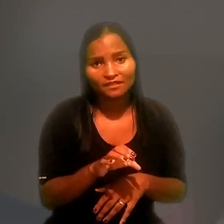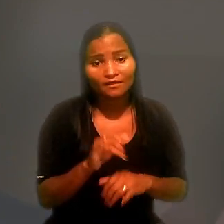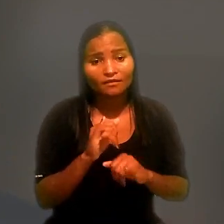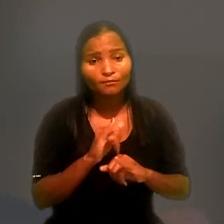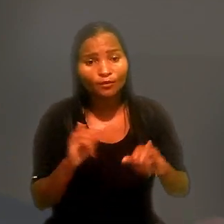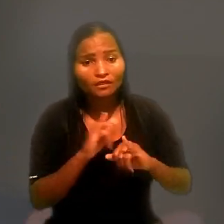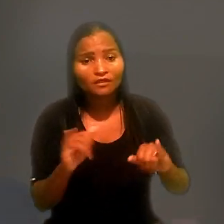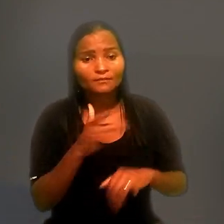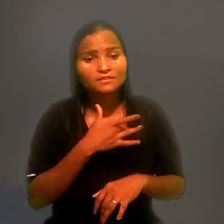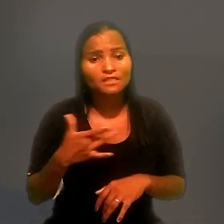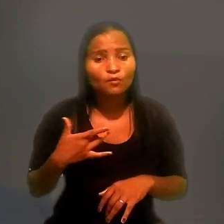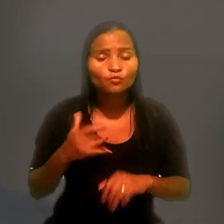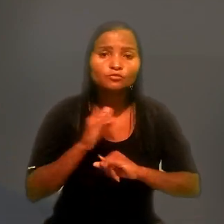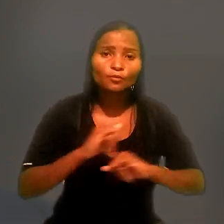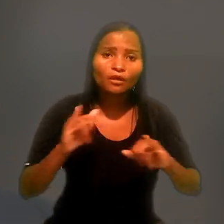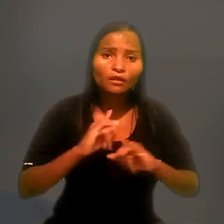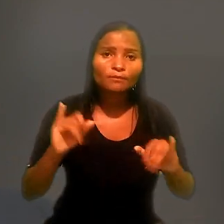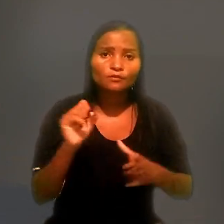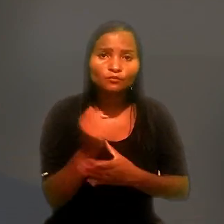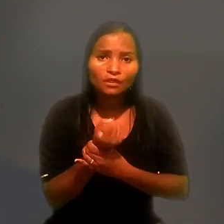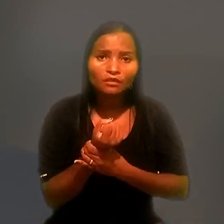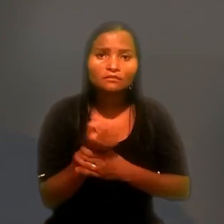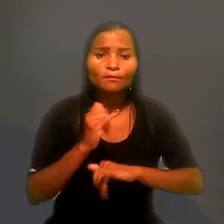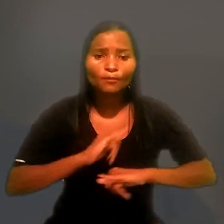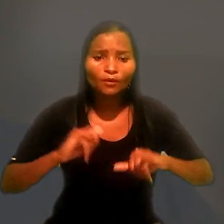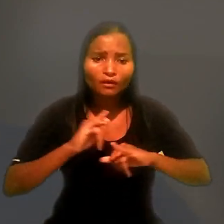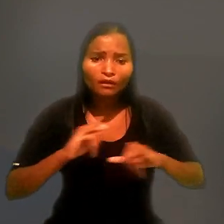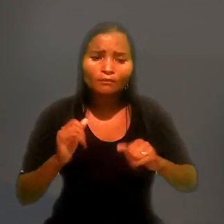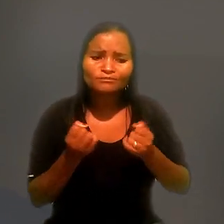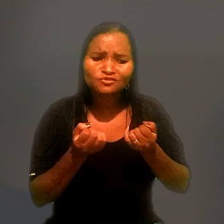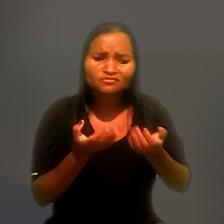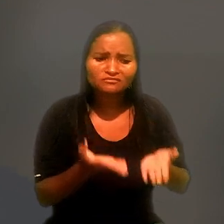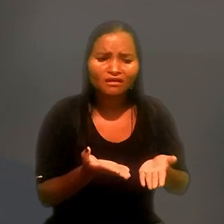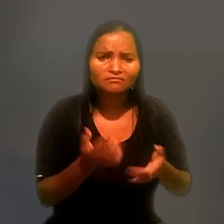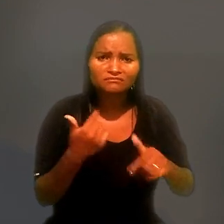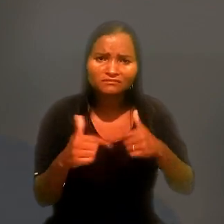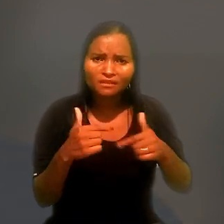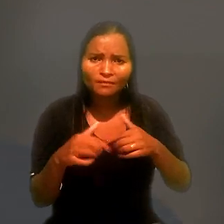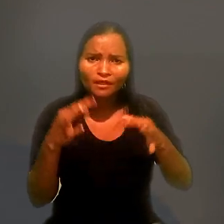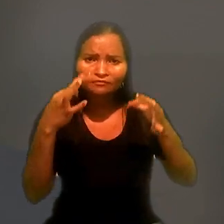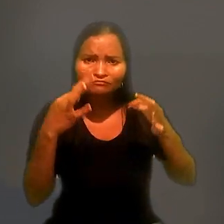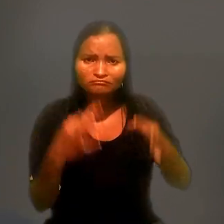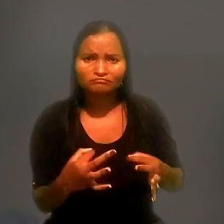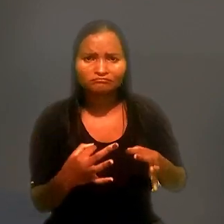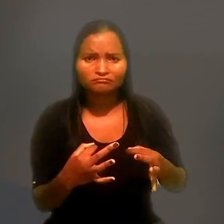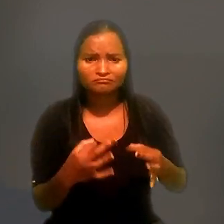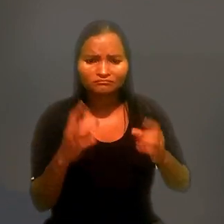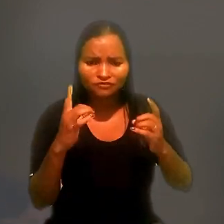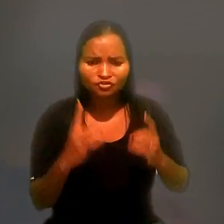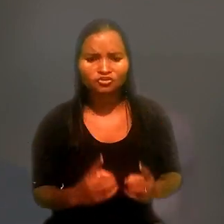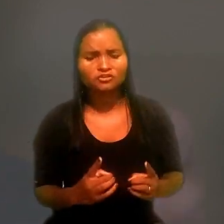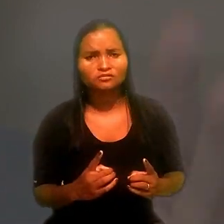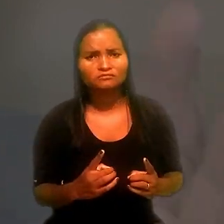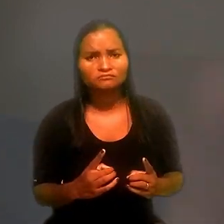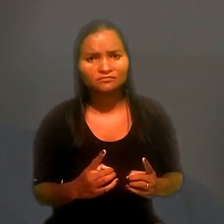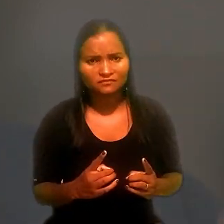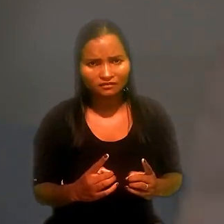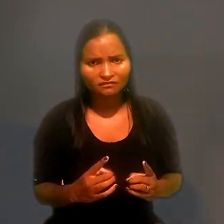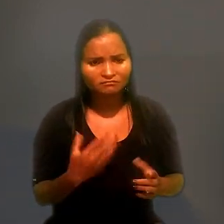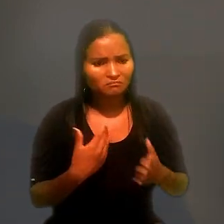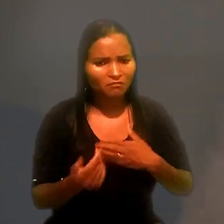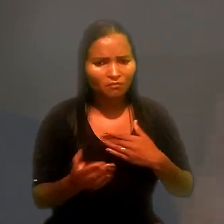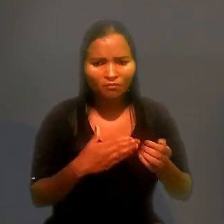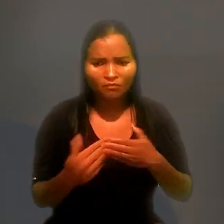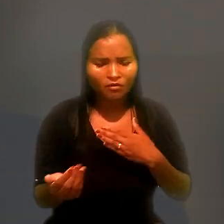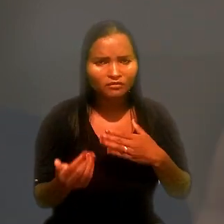Problema de saúde, problema de segurança, problema de condições de trabalho, problema de trabalho decente. Isso independe